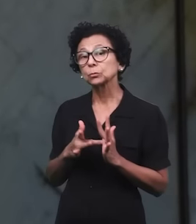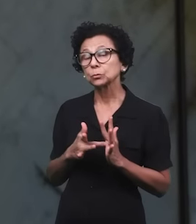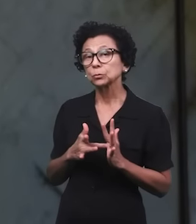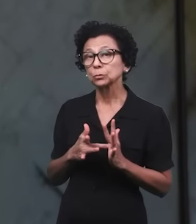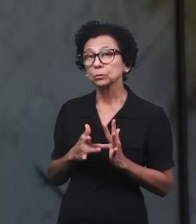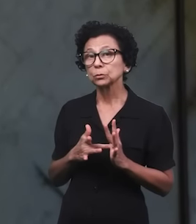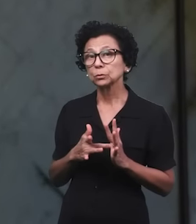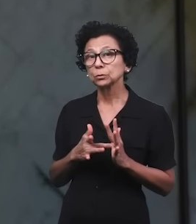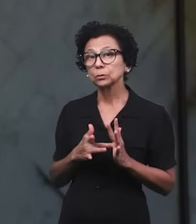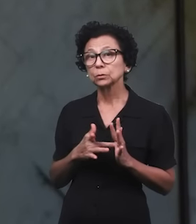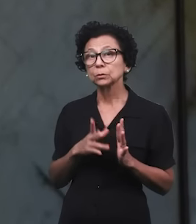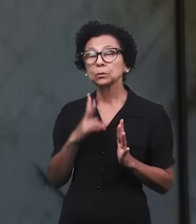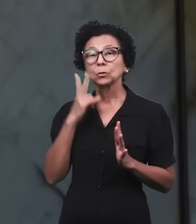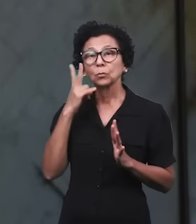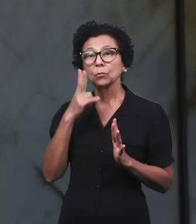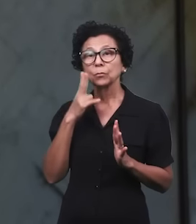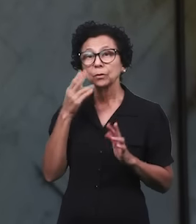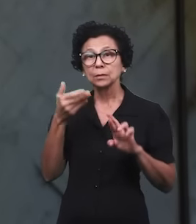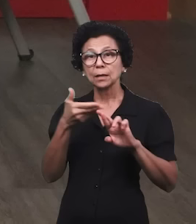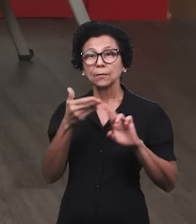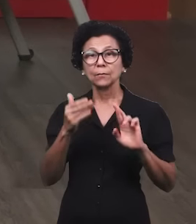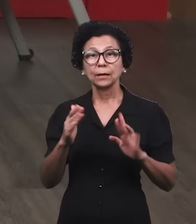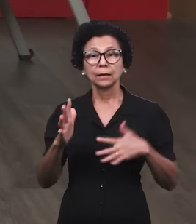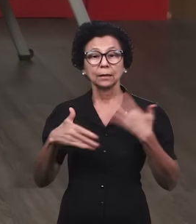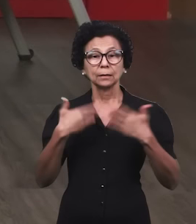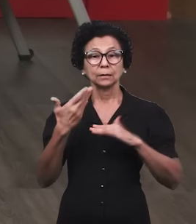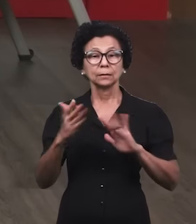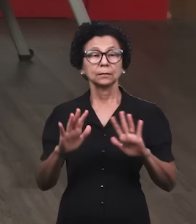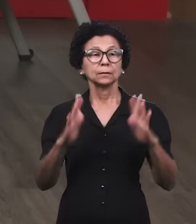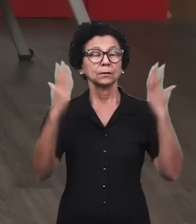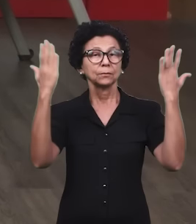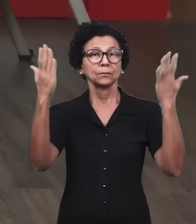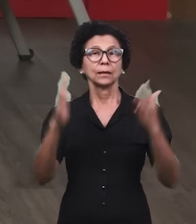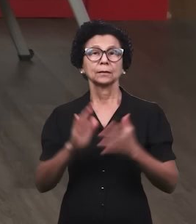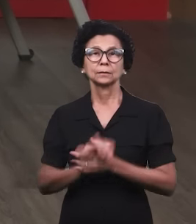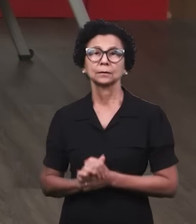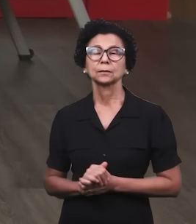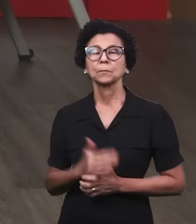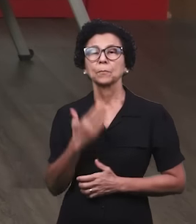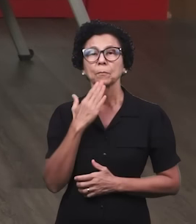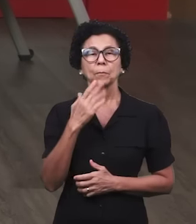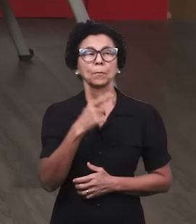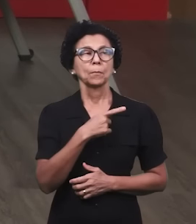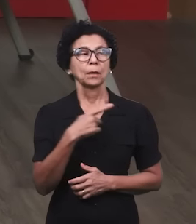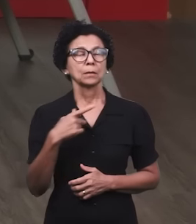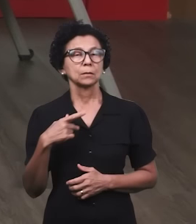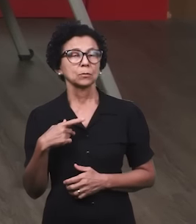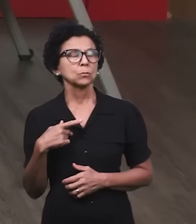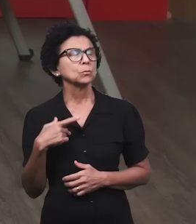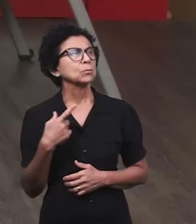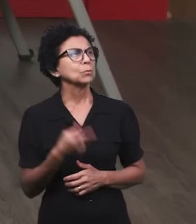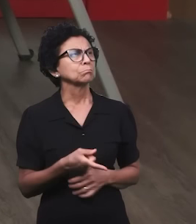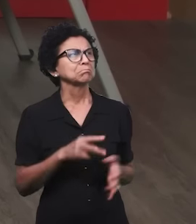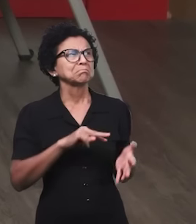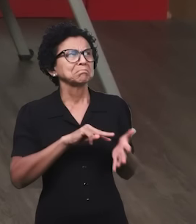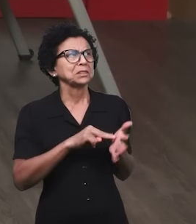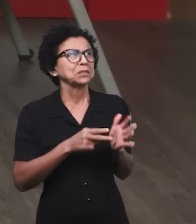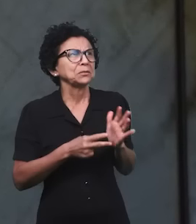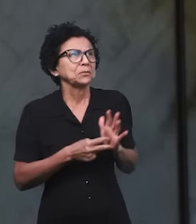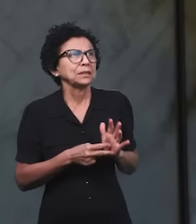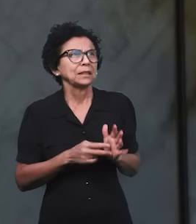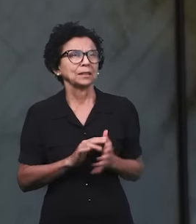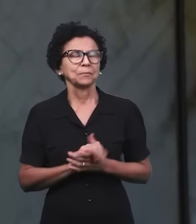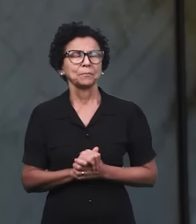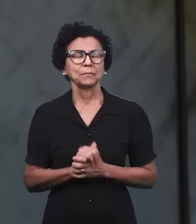na figura do vinho. É isso que agora eu vou passar a palavra ao pastor Eduardo, porque que simbolismo é esse sobre